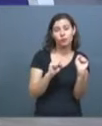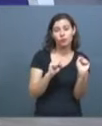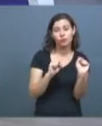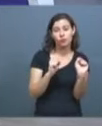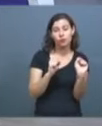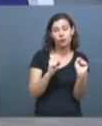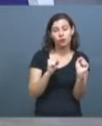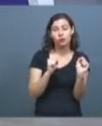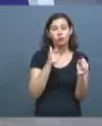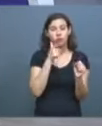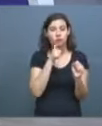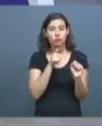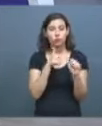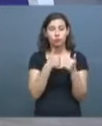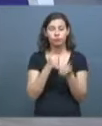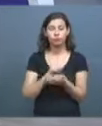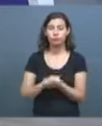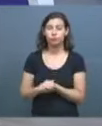isso, Dilmar?